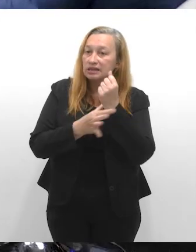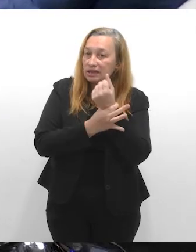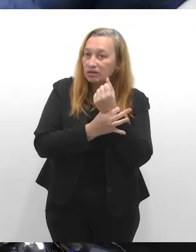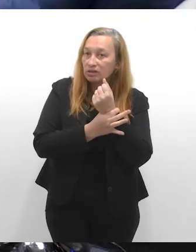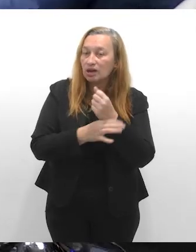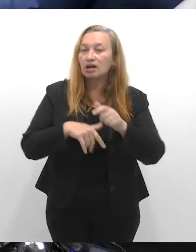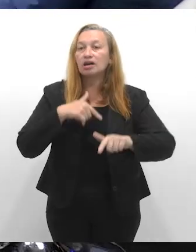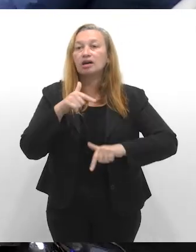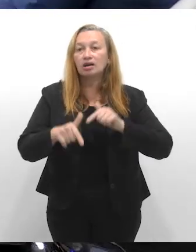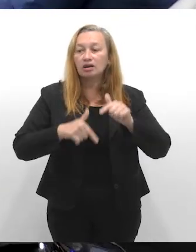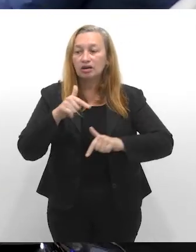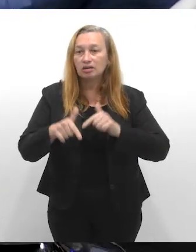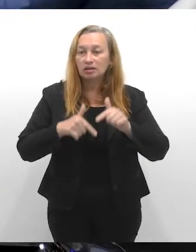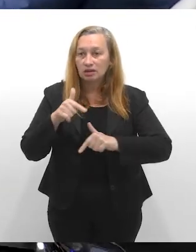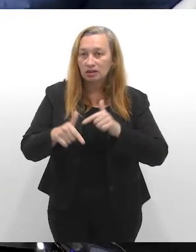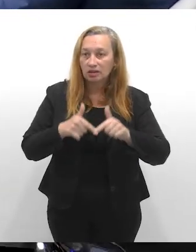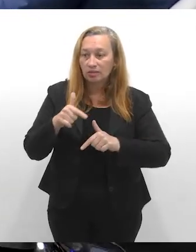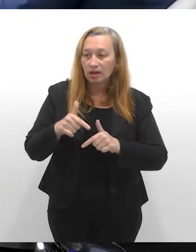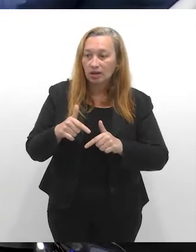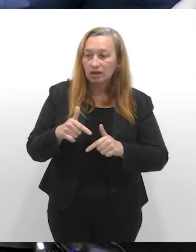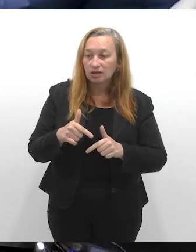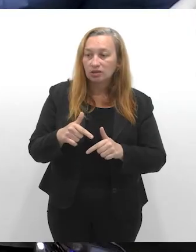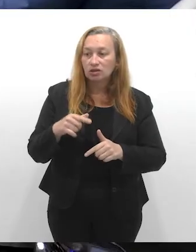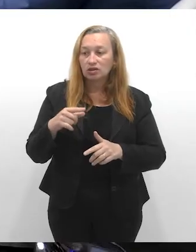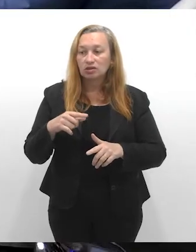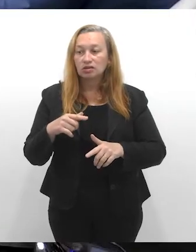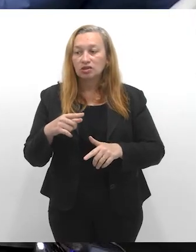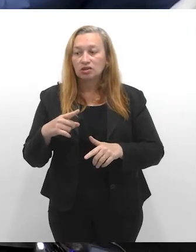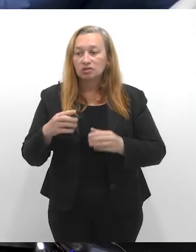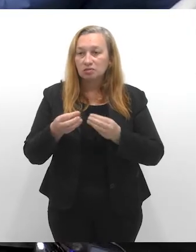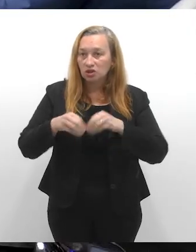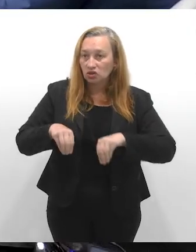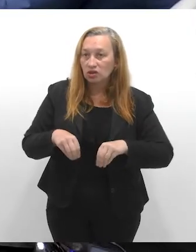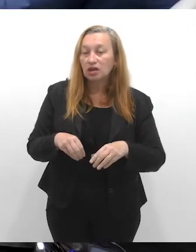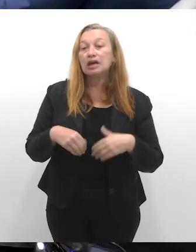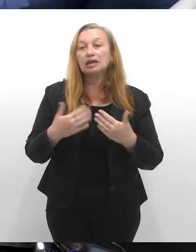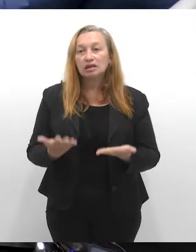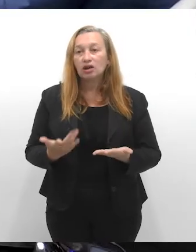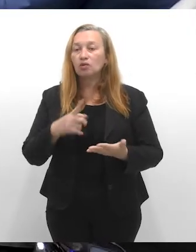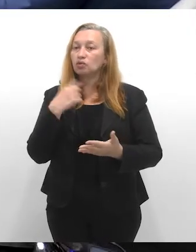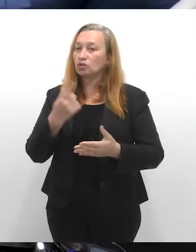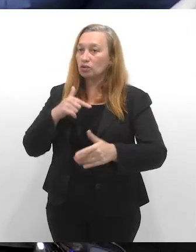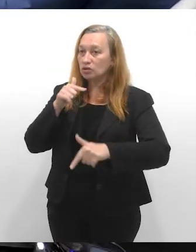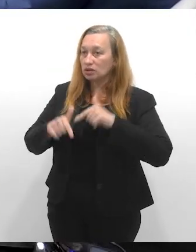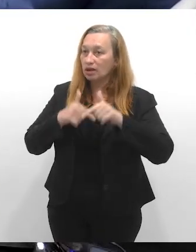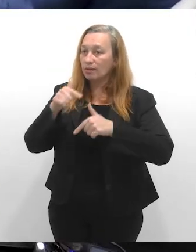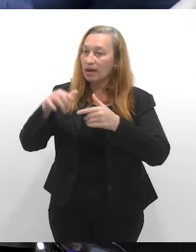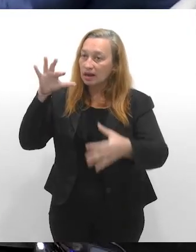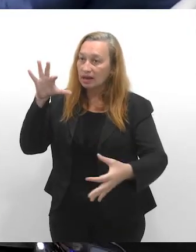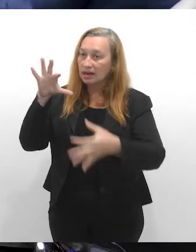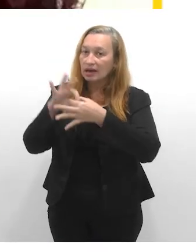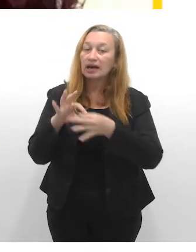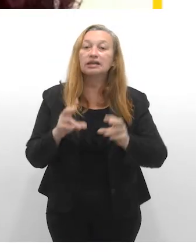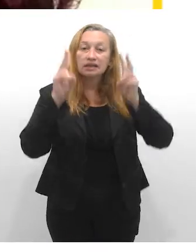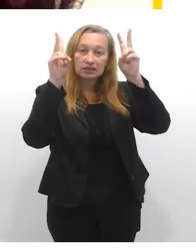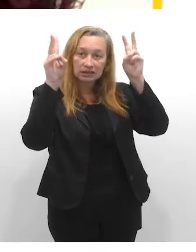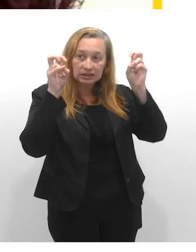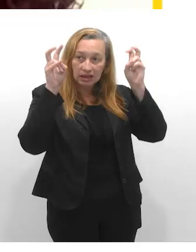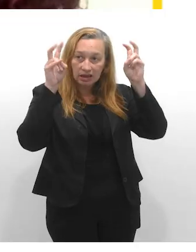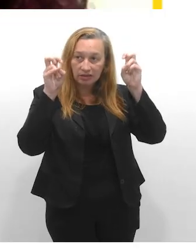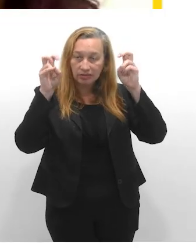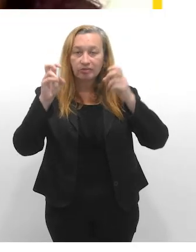garantir, né, a condição de trabalhador precarizado. Certo. Então, a nossa comissão ela é completamente vinculada a esse tema,